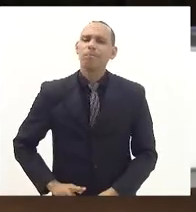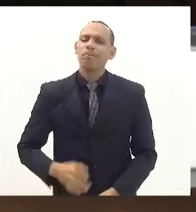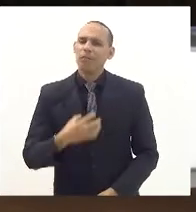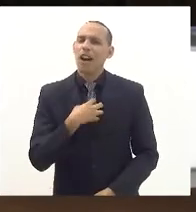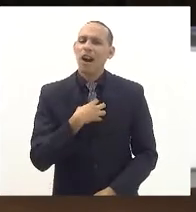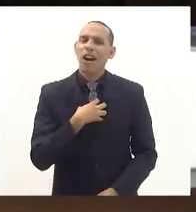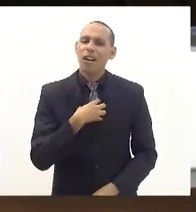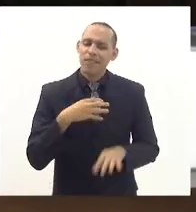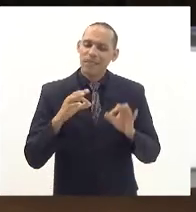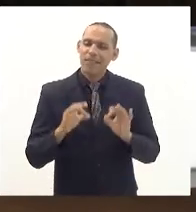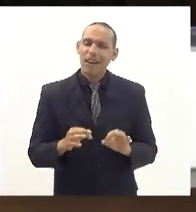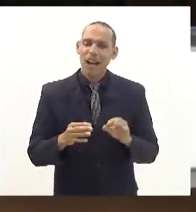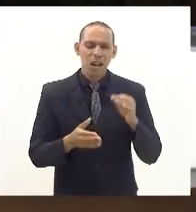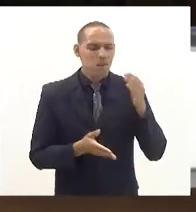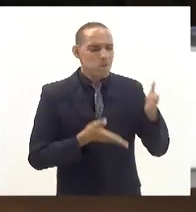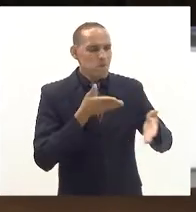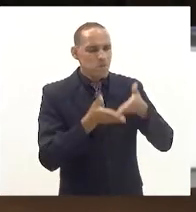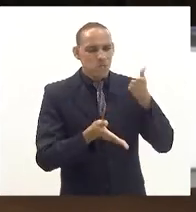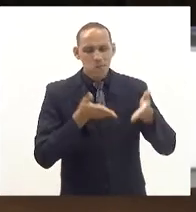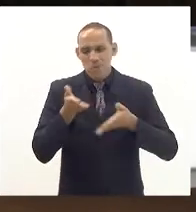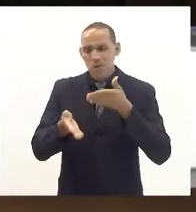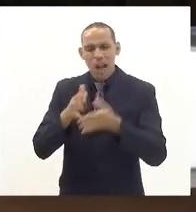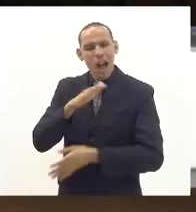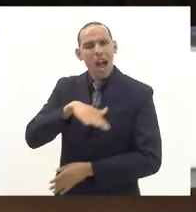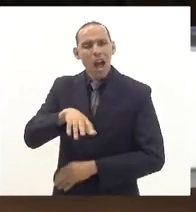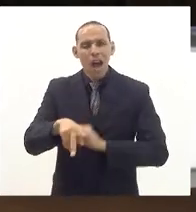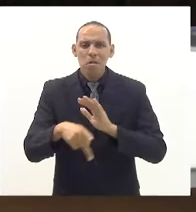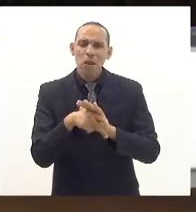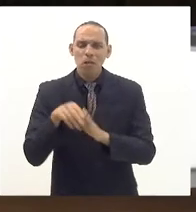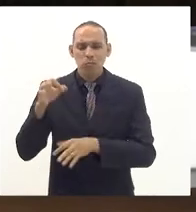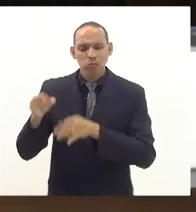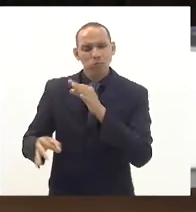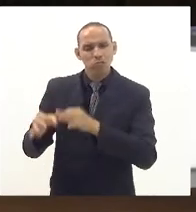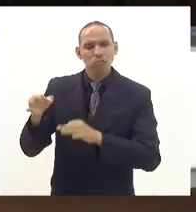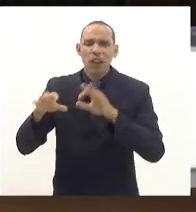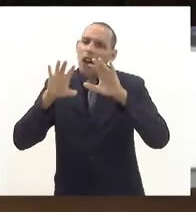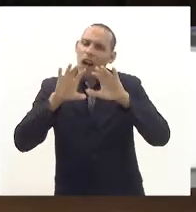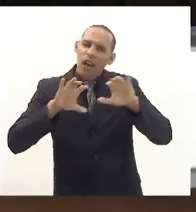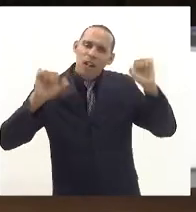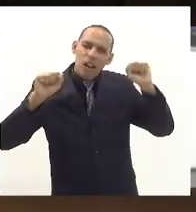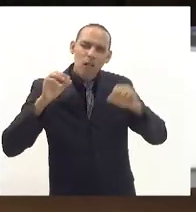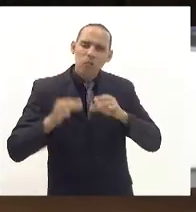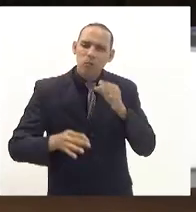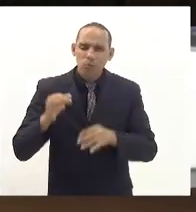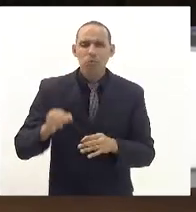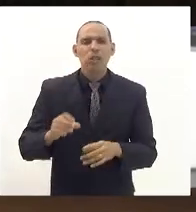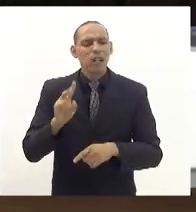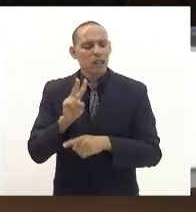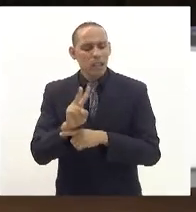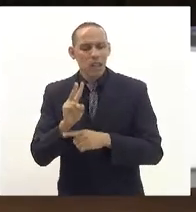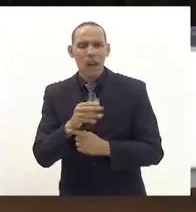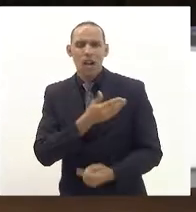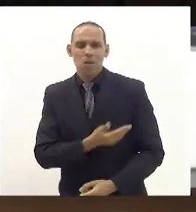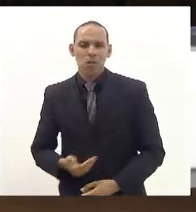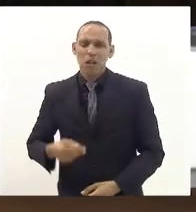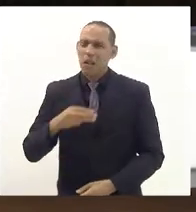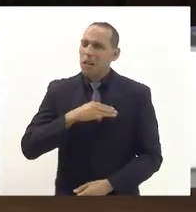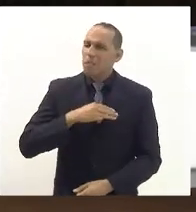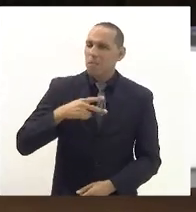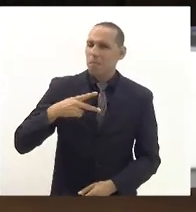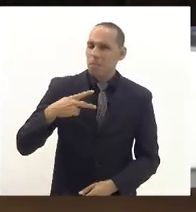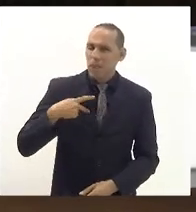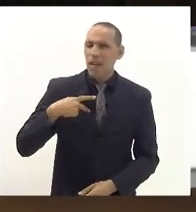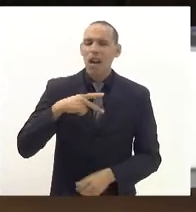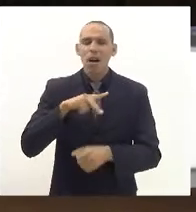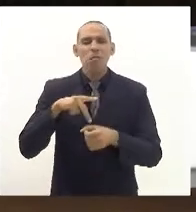tratando todos os segmentos do Judiciário Tribunal de Justiça Defensoria Pública Ministério Público